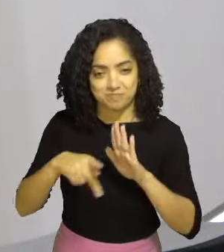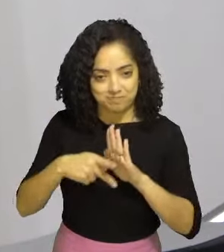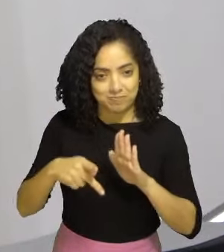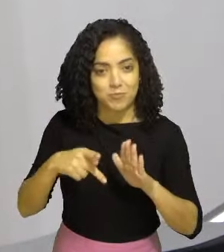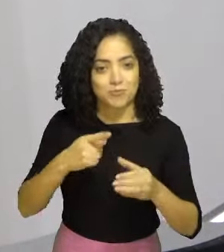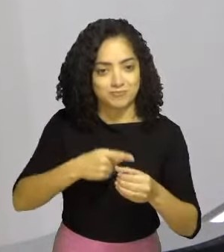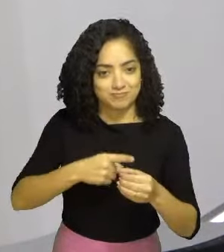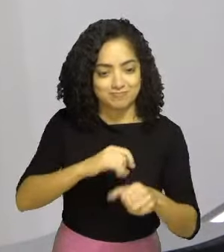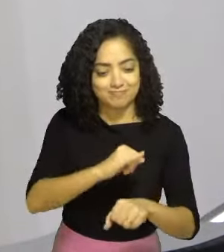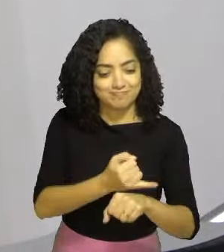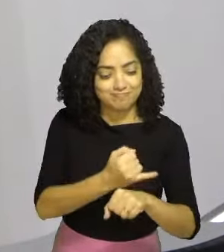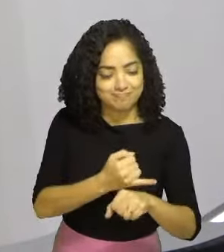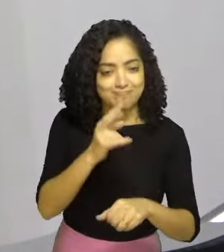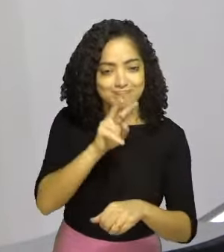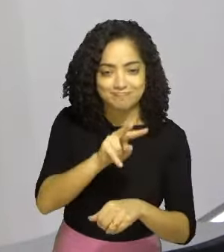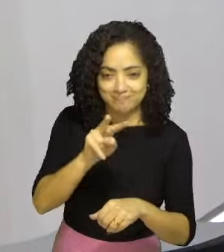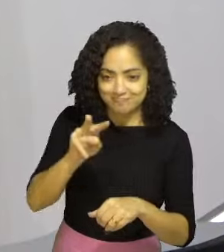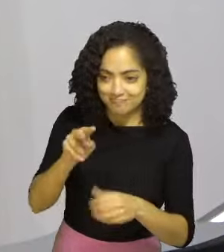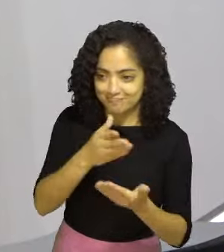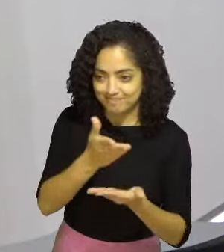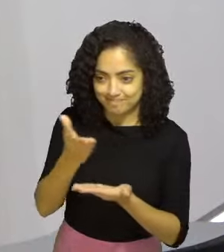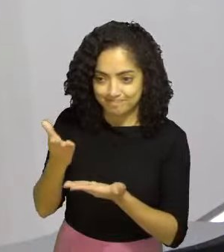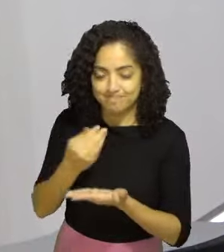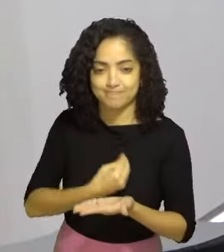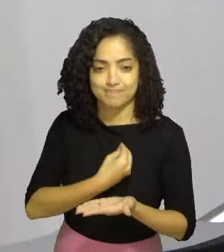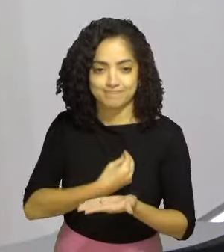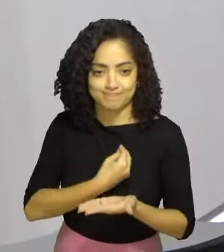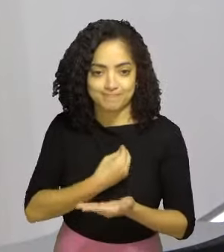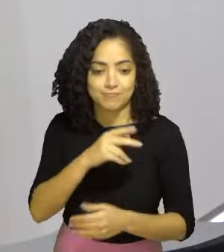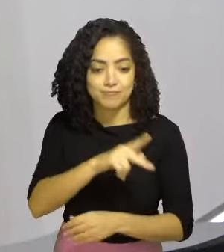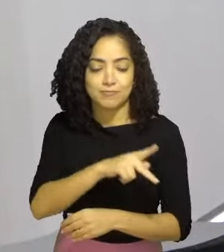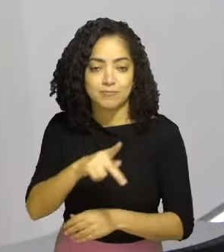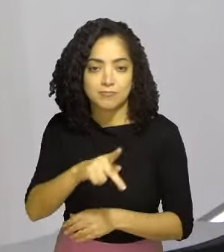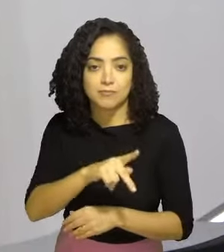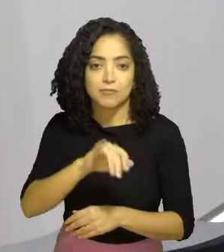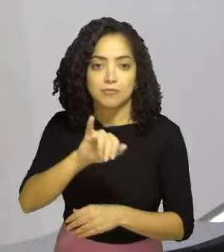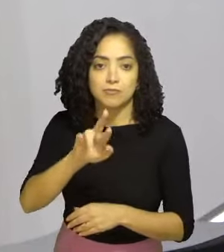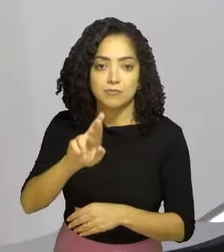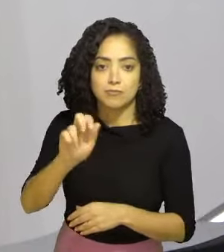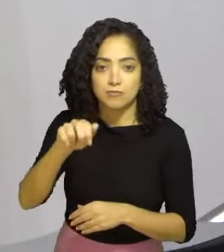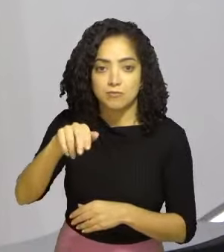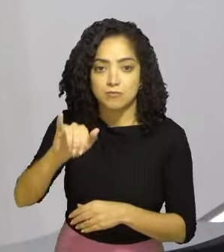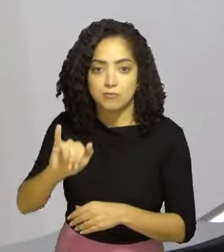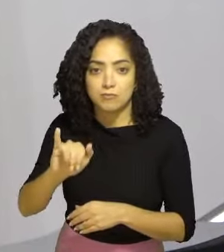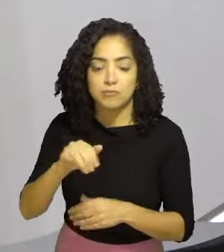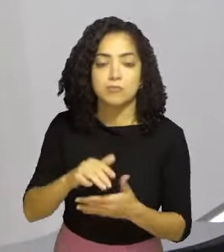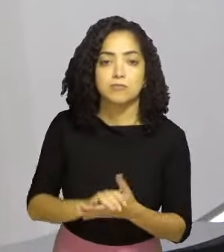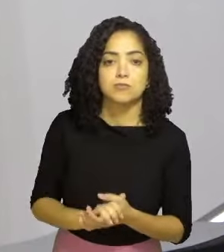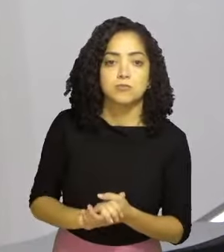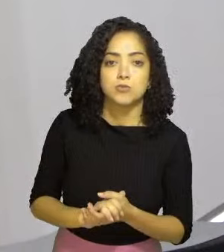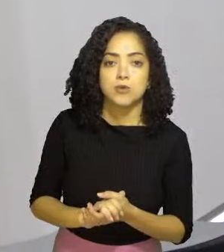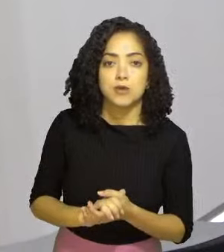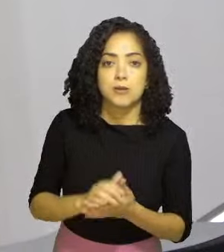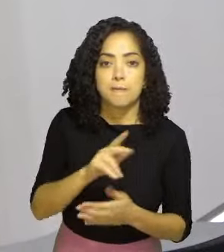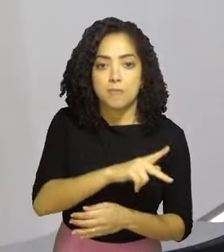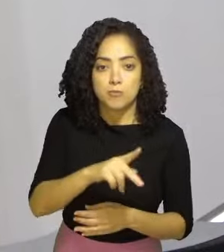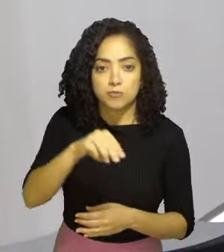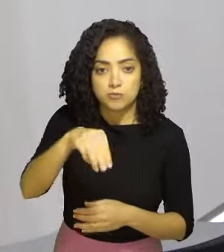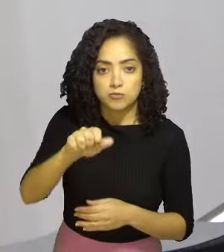minhas colegas de Joinville aqui, professora Elanil, professora Fernanda Lapa, professora